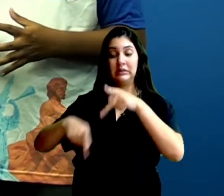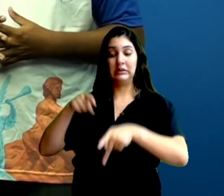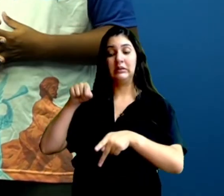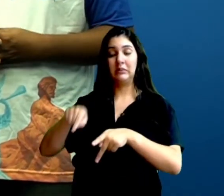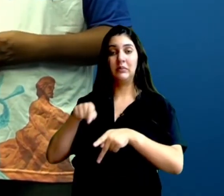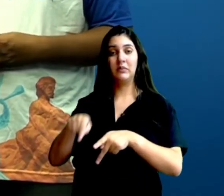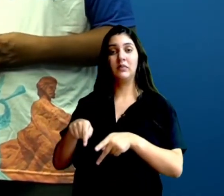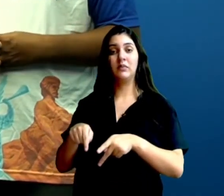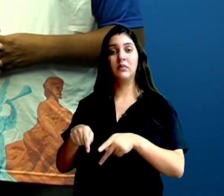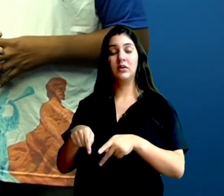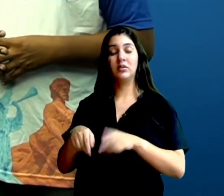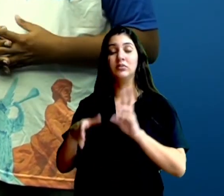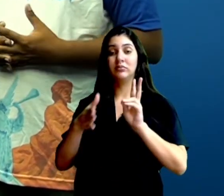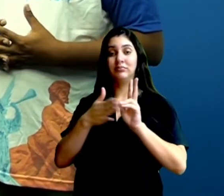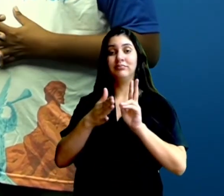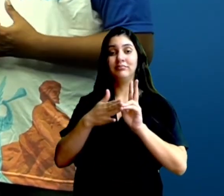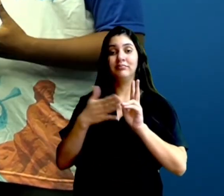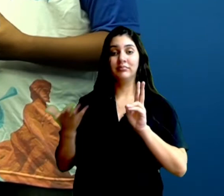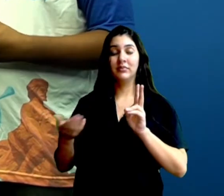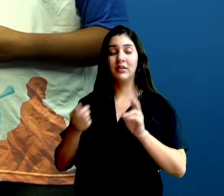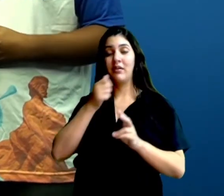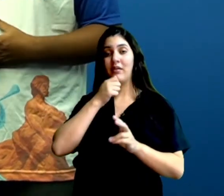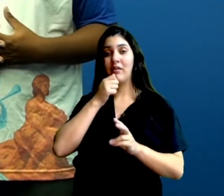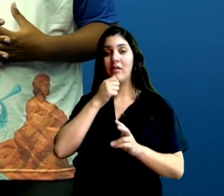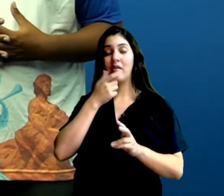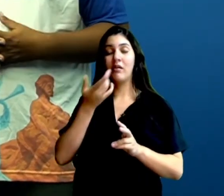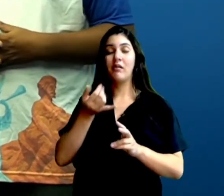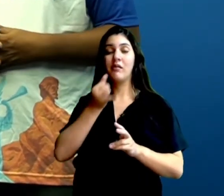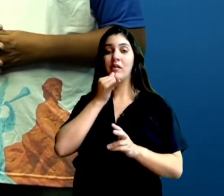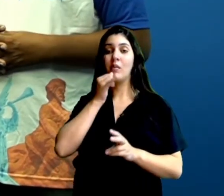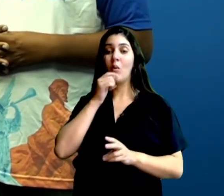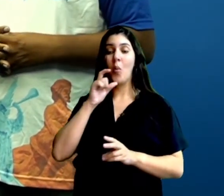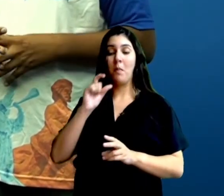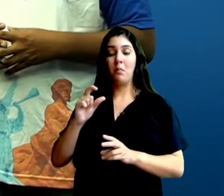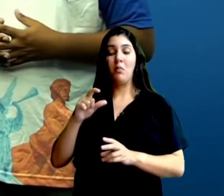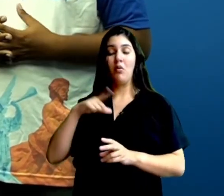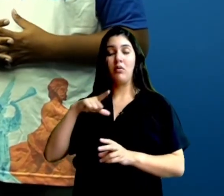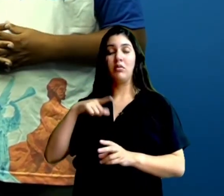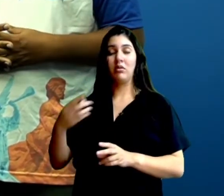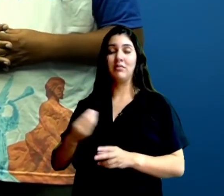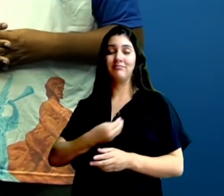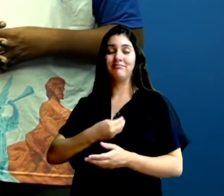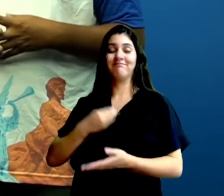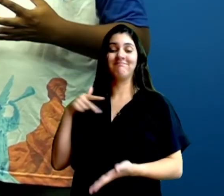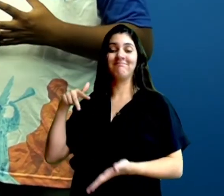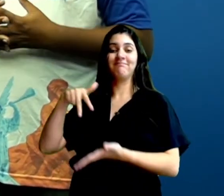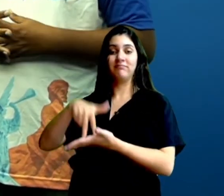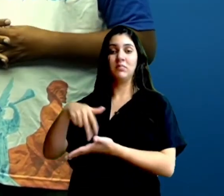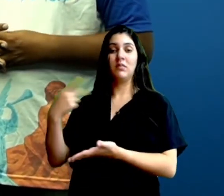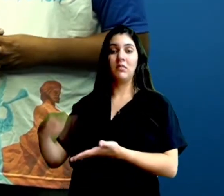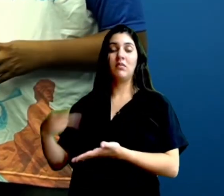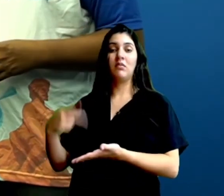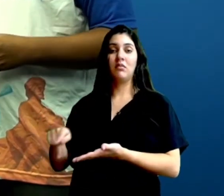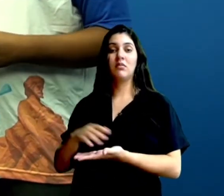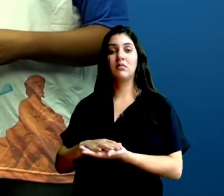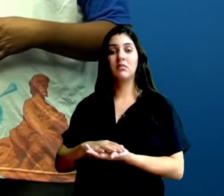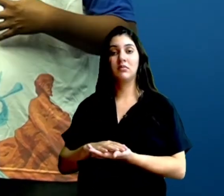populações, né, indígenas, e que ainda um pouco que existe ainda resiste a